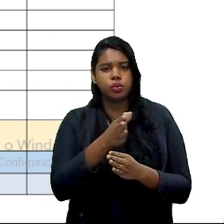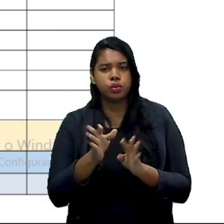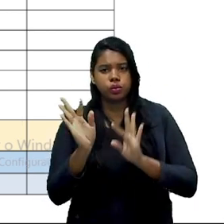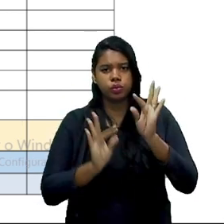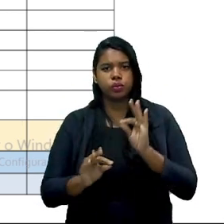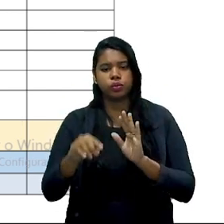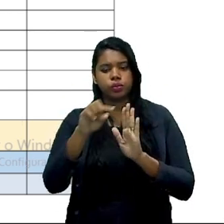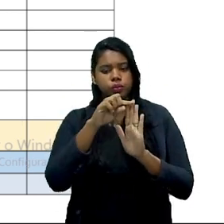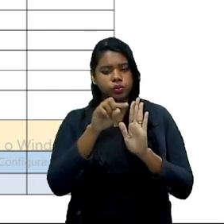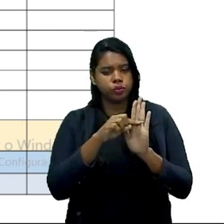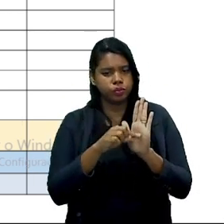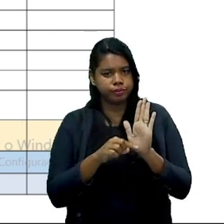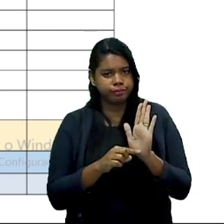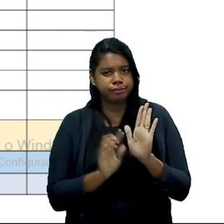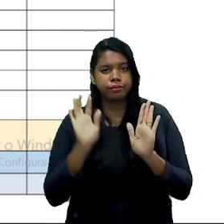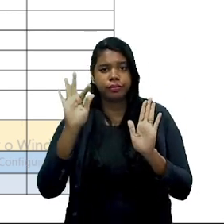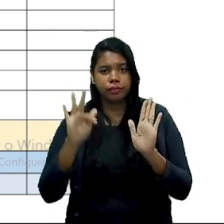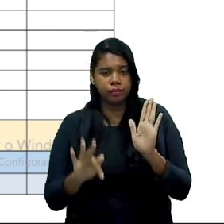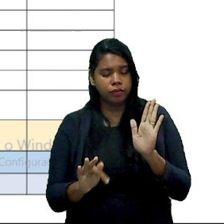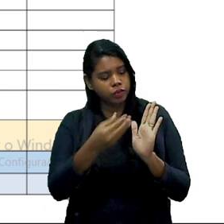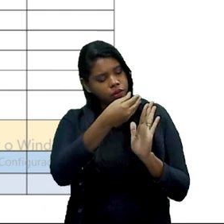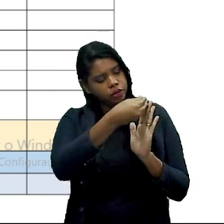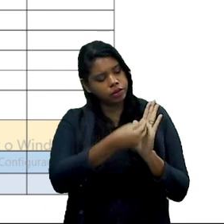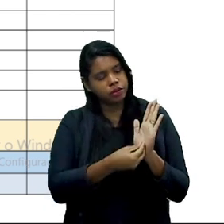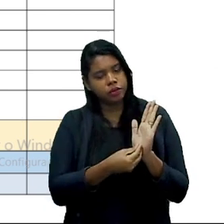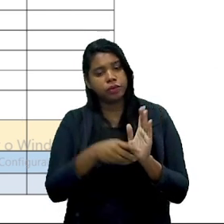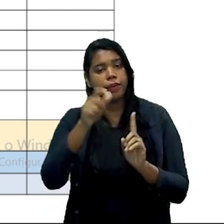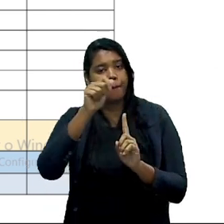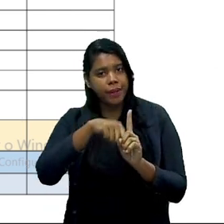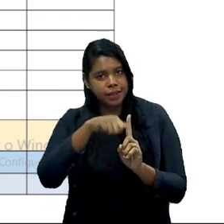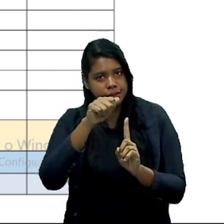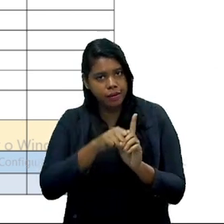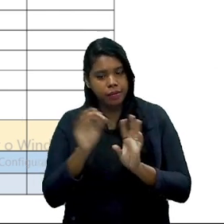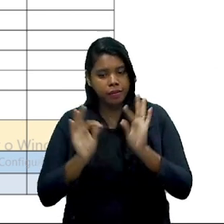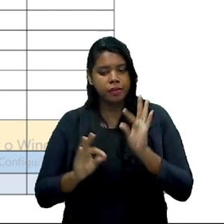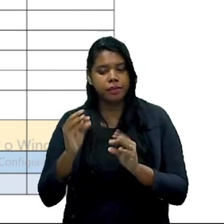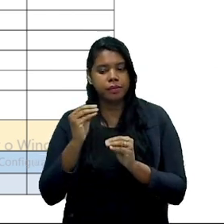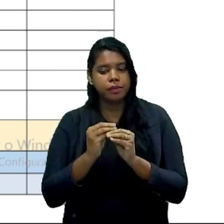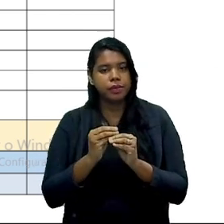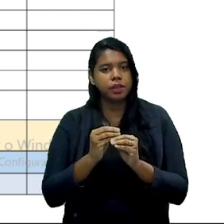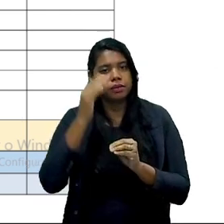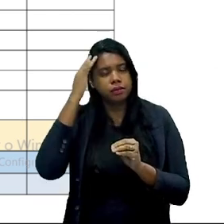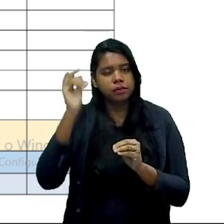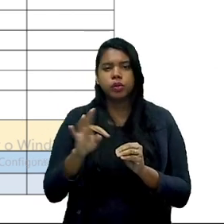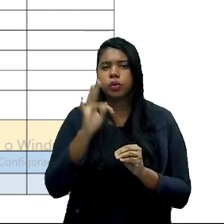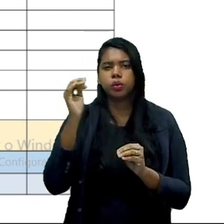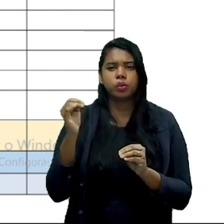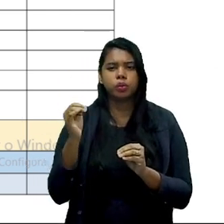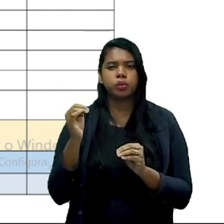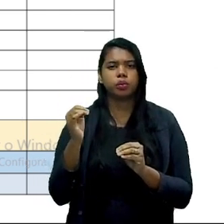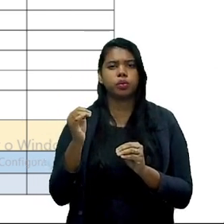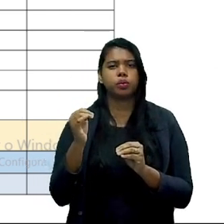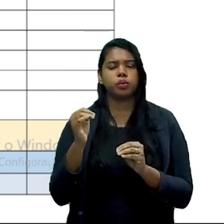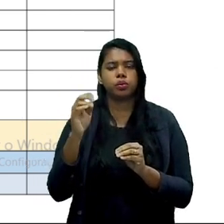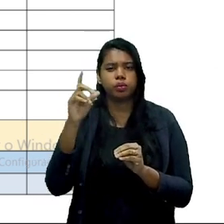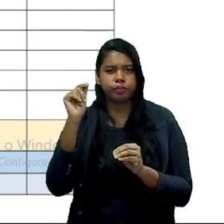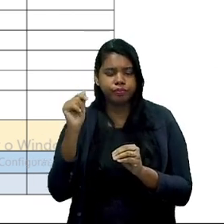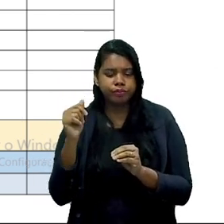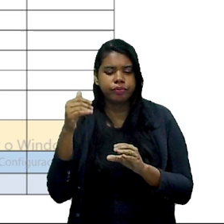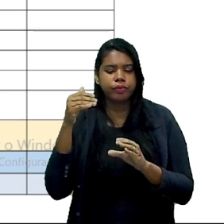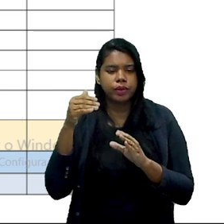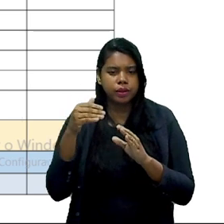as saídas de recursos, no final um saldo mês a mês. Só que esse instrumento, ele possibilita que você faça uma